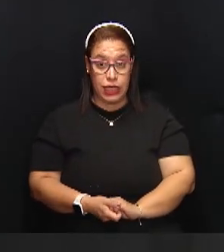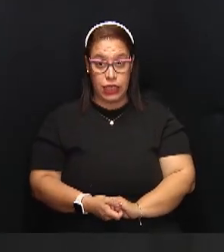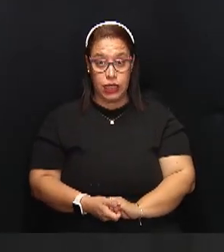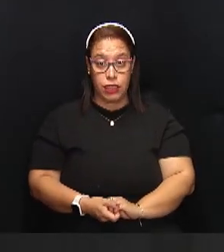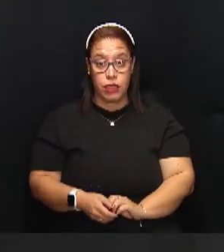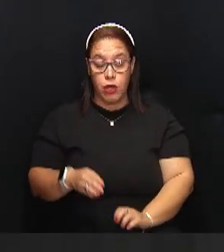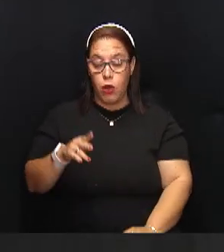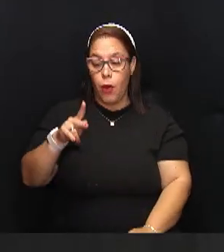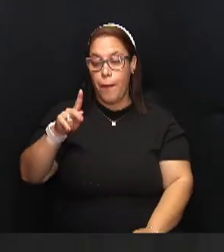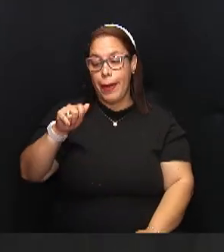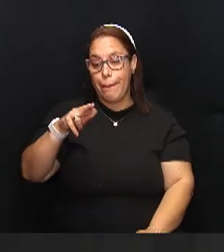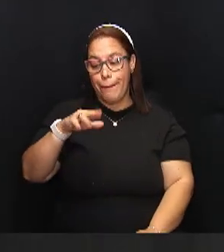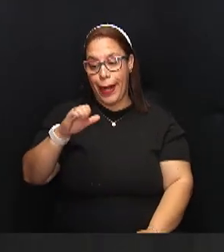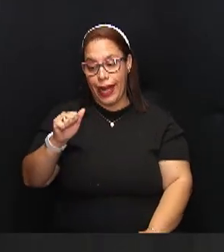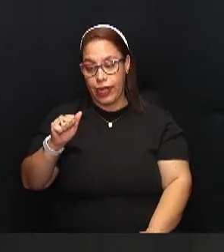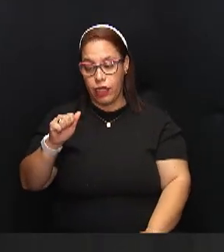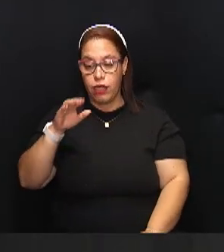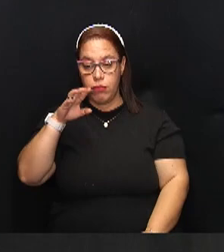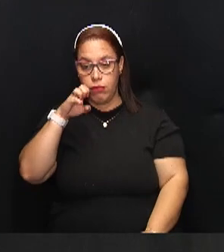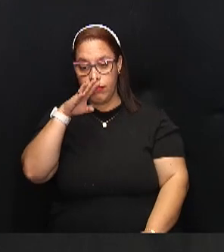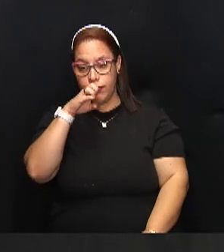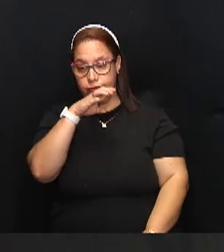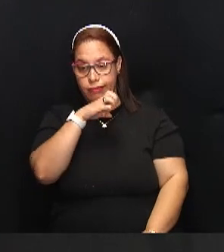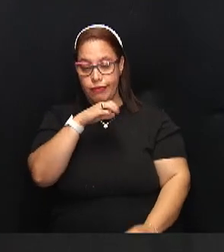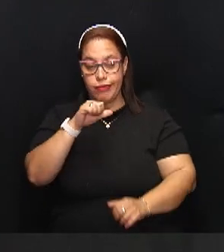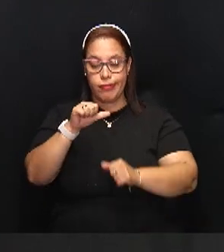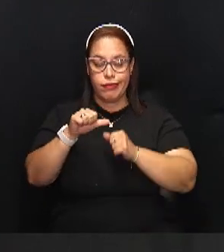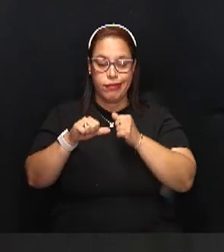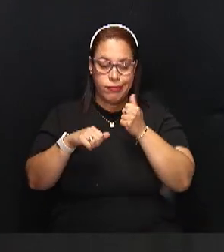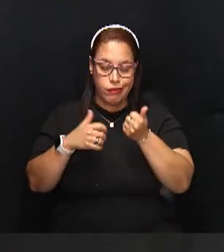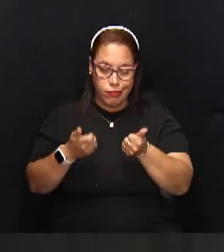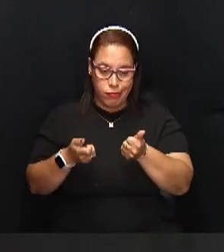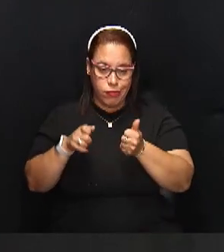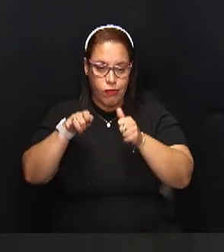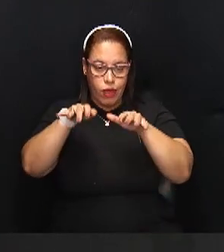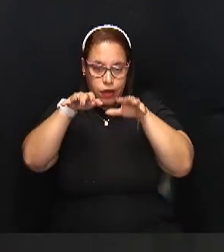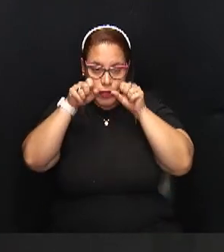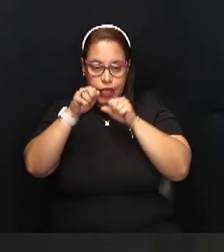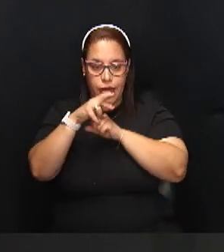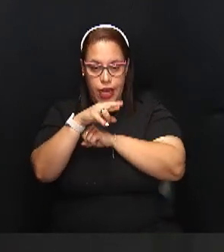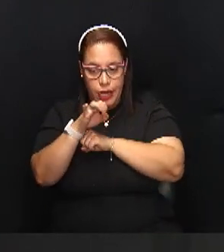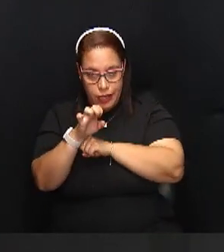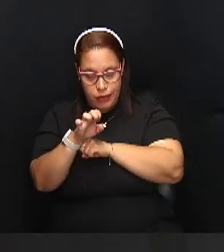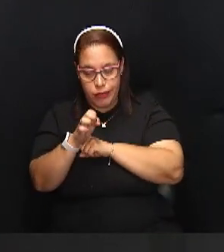placa bacteriana, e aí você tem todo um processo de instalação da cárie, né?